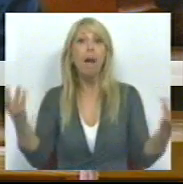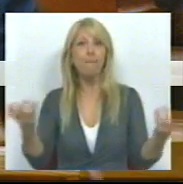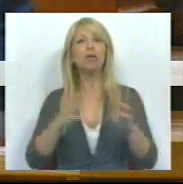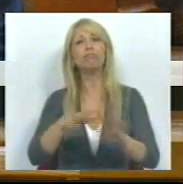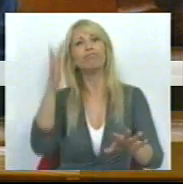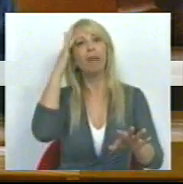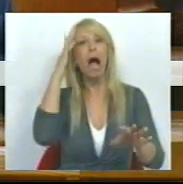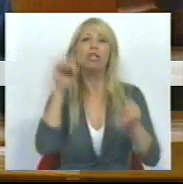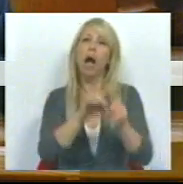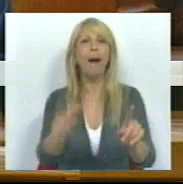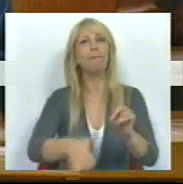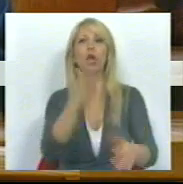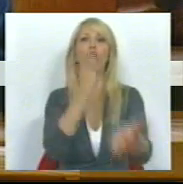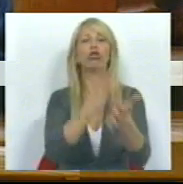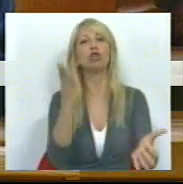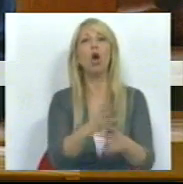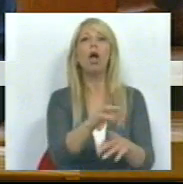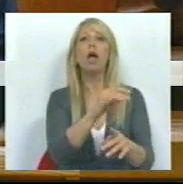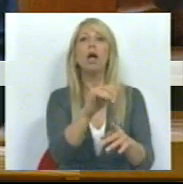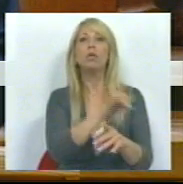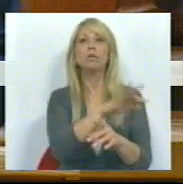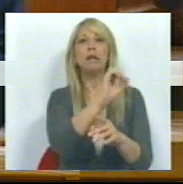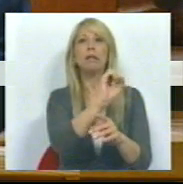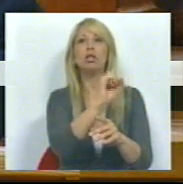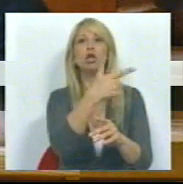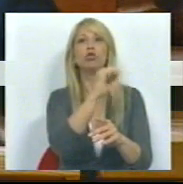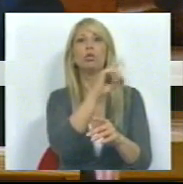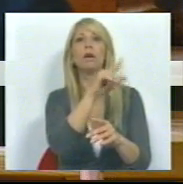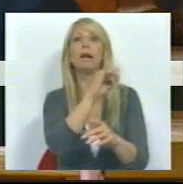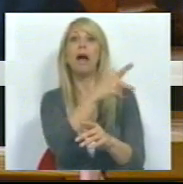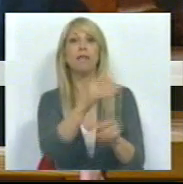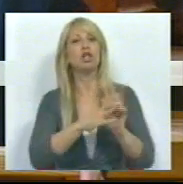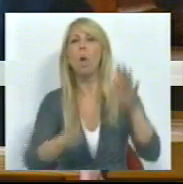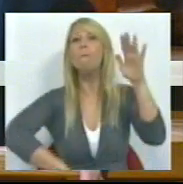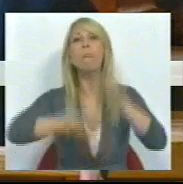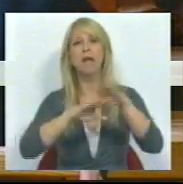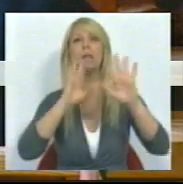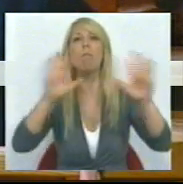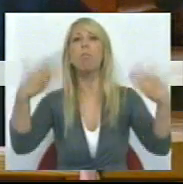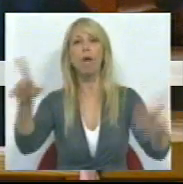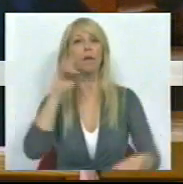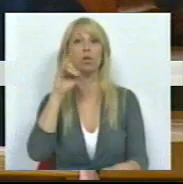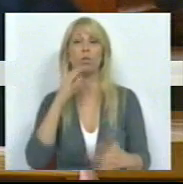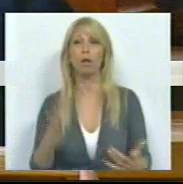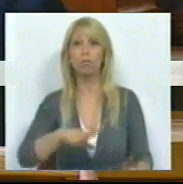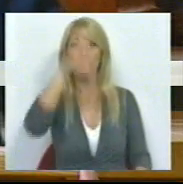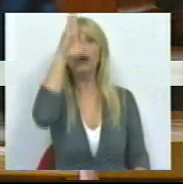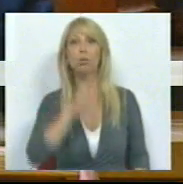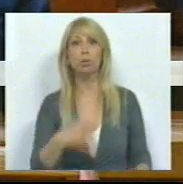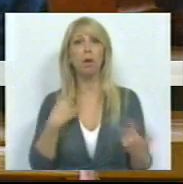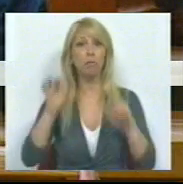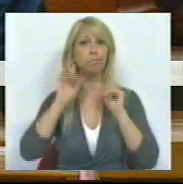25 toneladas por hectare, que é o máximo, o valor máximo que aceitam segurar. E o Estado, moita